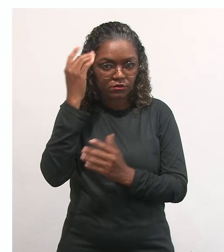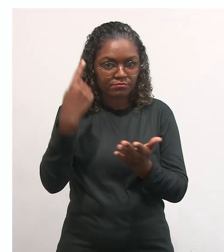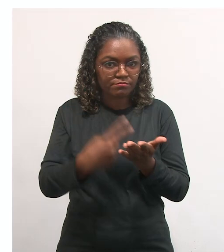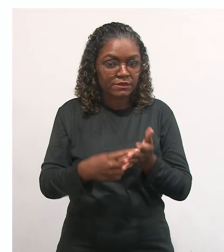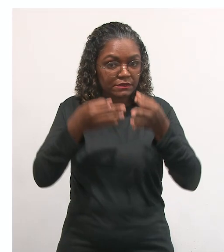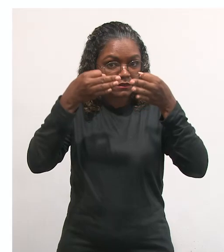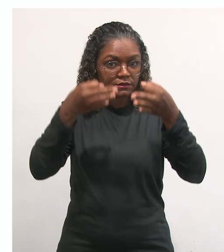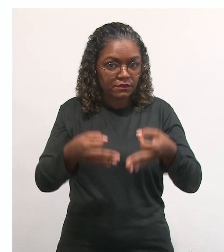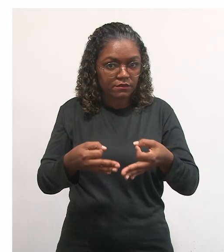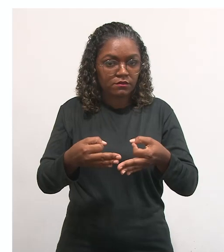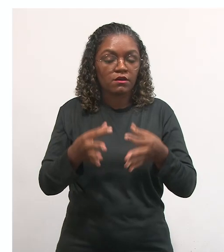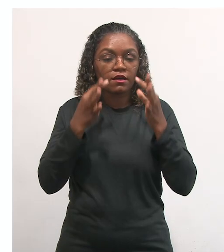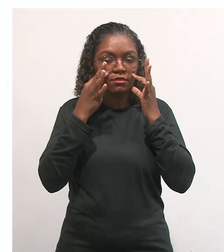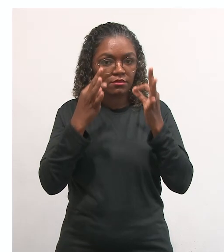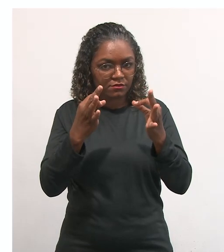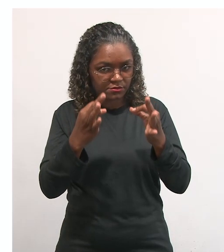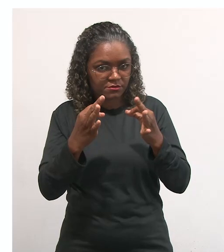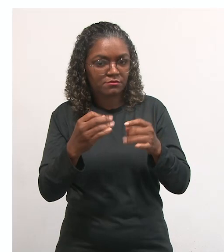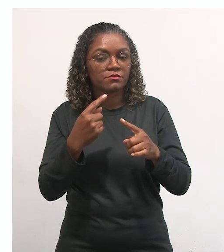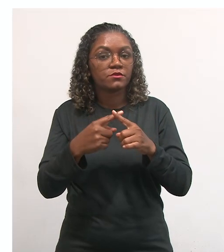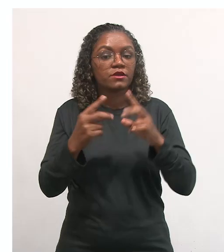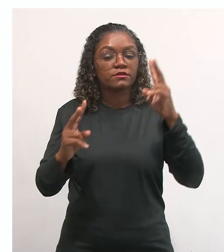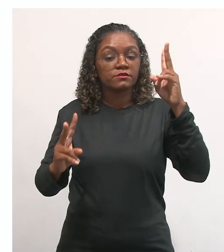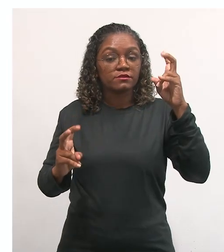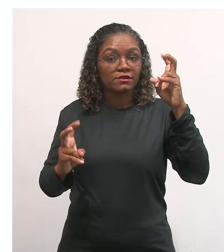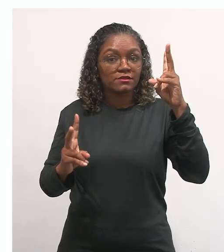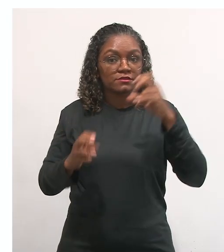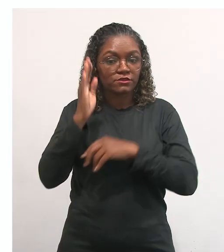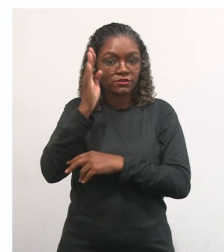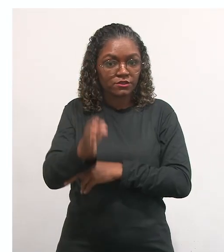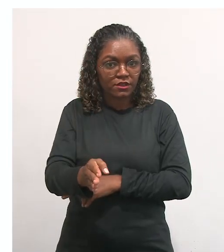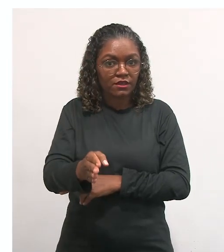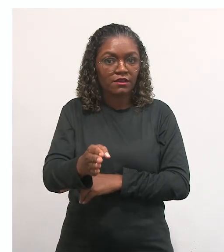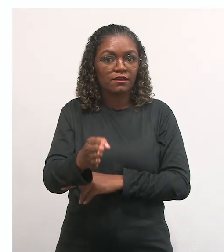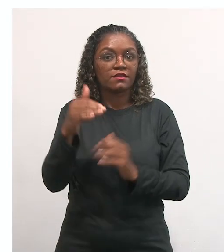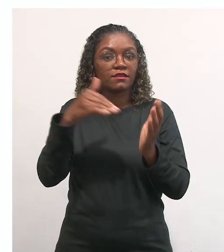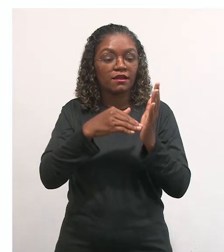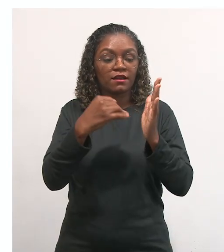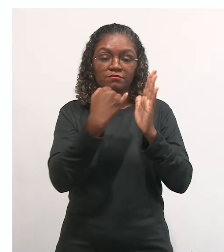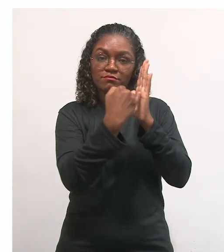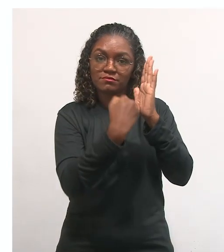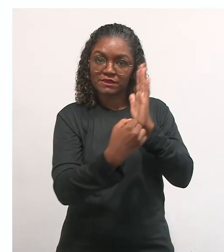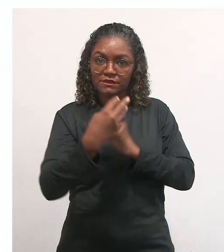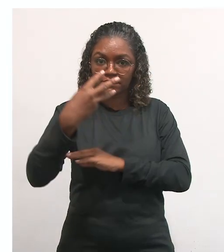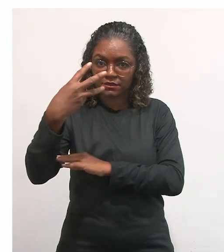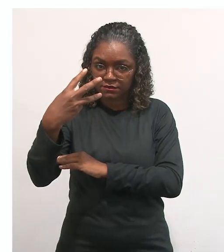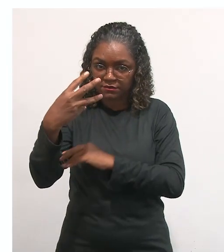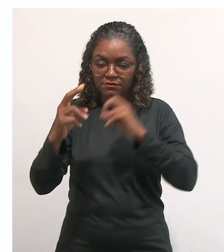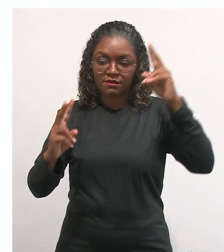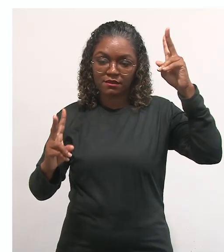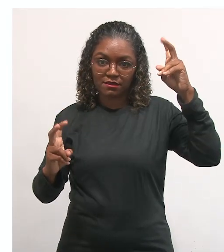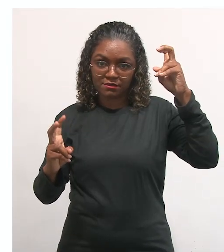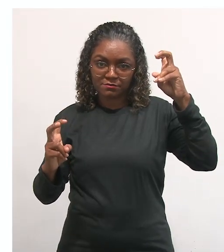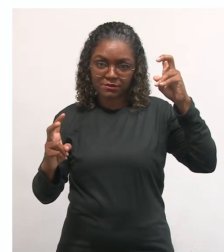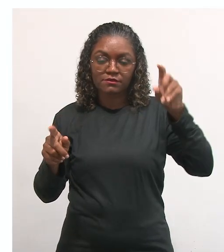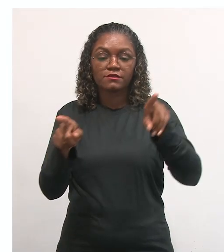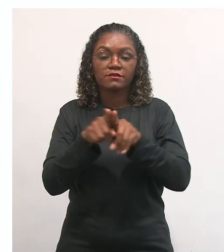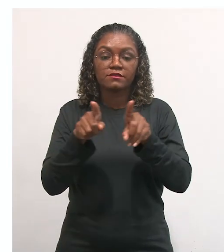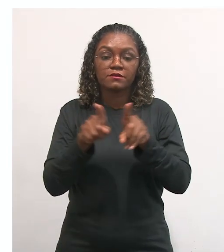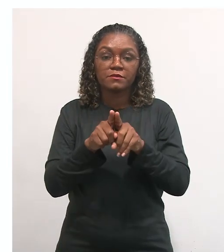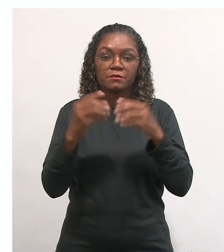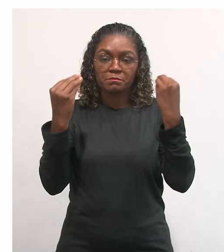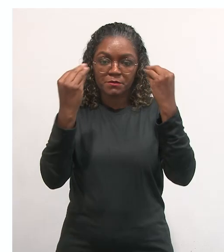combinado então vocês já estão atentos que para fazer citação direta de até três linhas abrir ASP e colocar dentro do